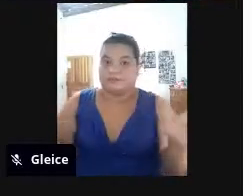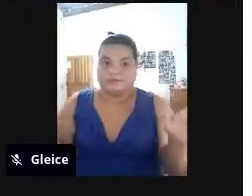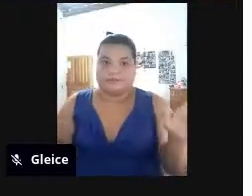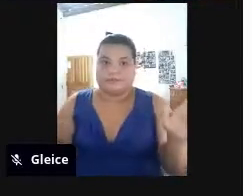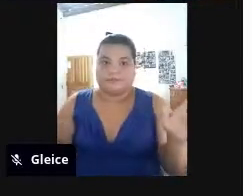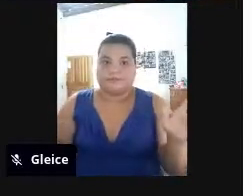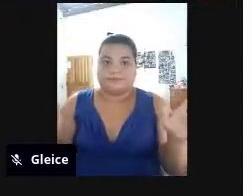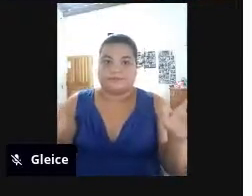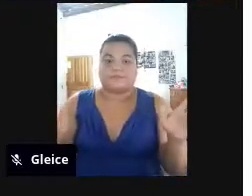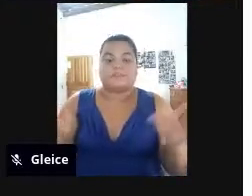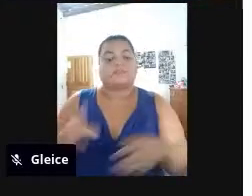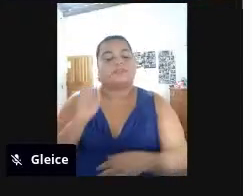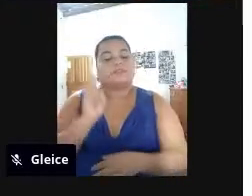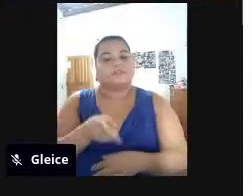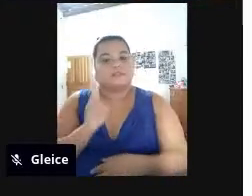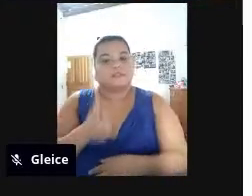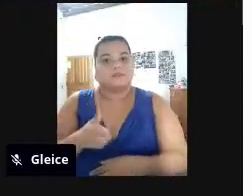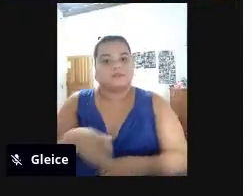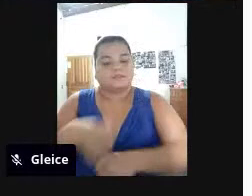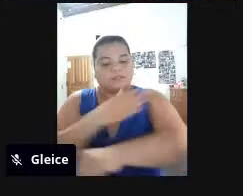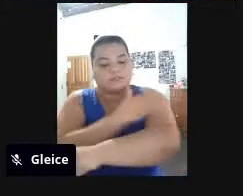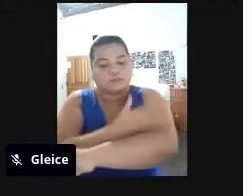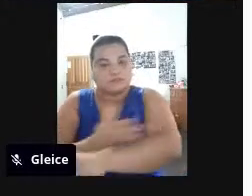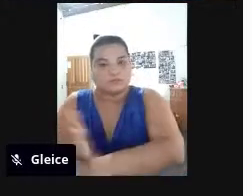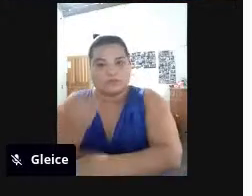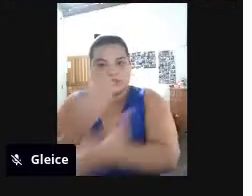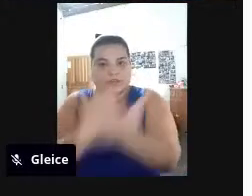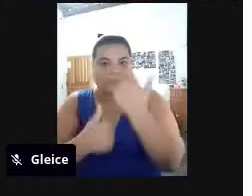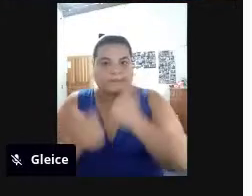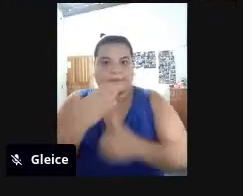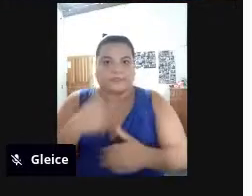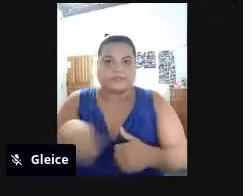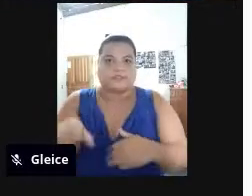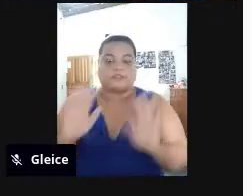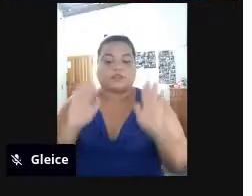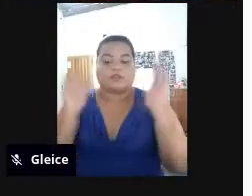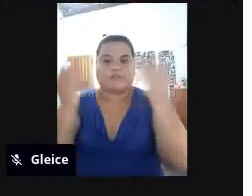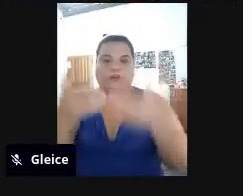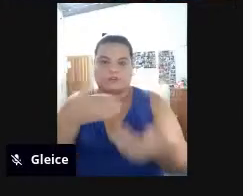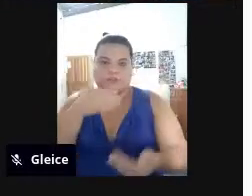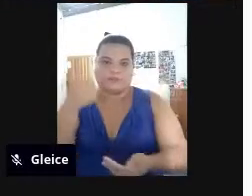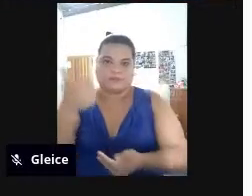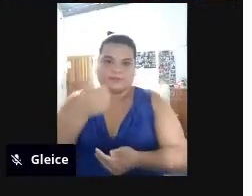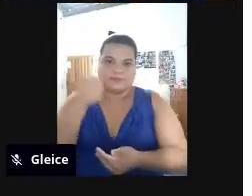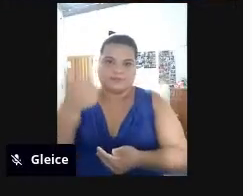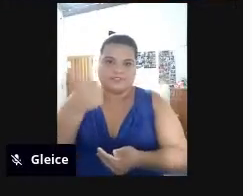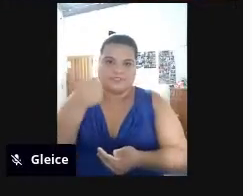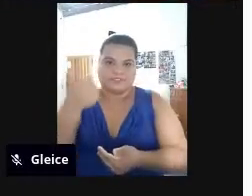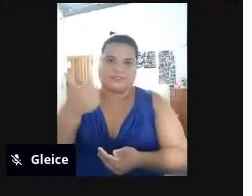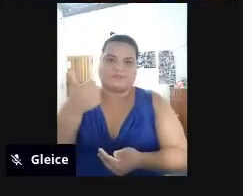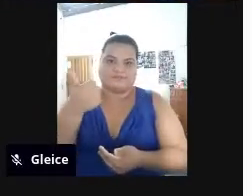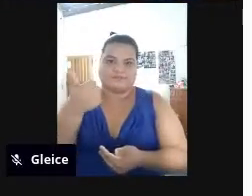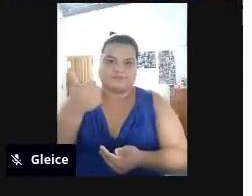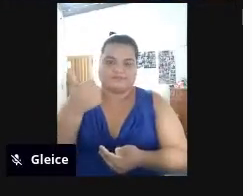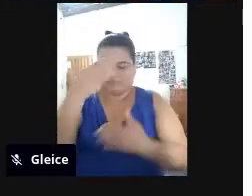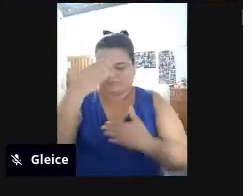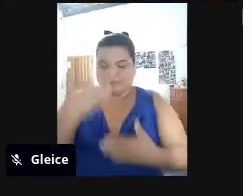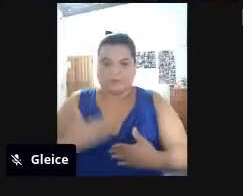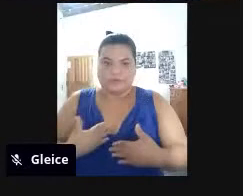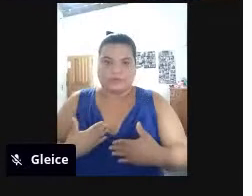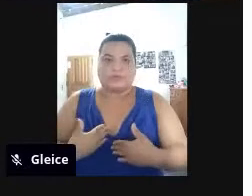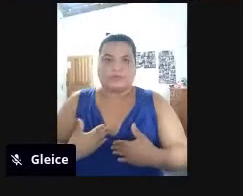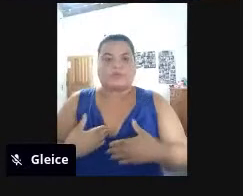alimentar, visando melhorar a biodisponibilidade dos micronutrientes, tanto para vegetarianos,